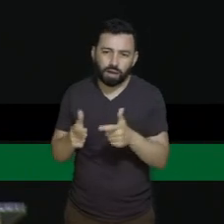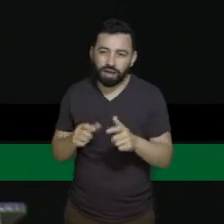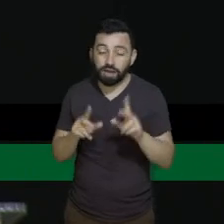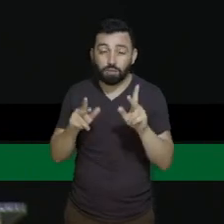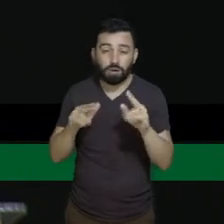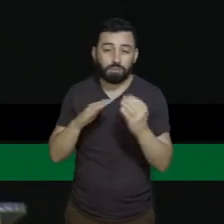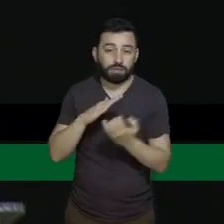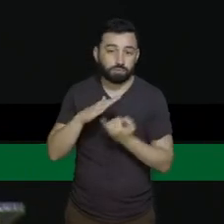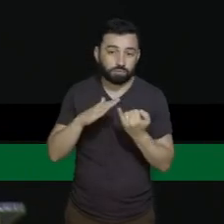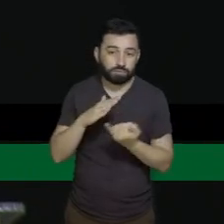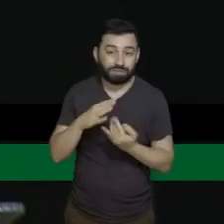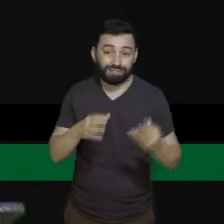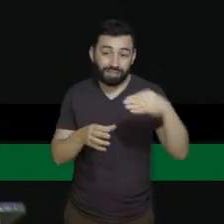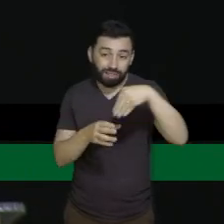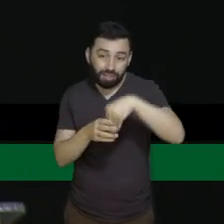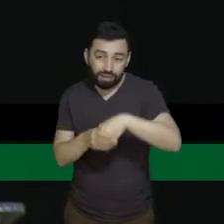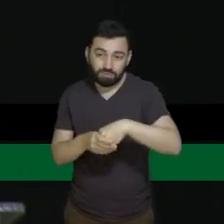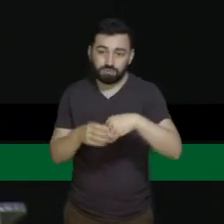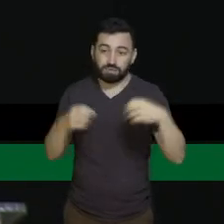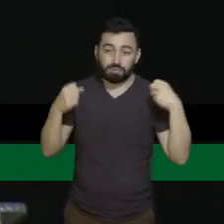que existe dentro da Chapecoense.